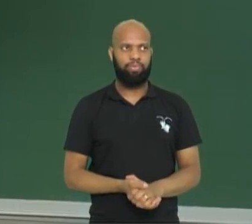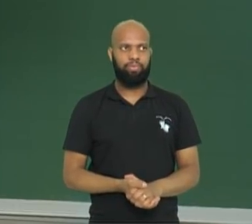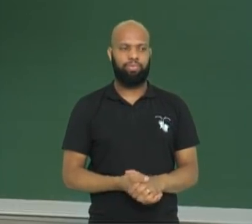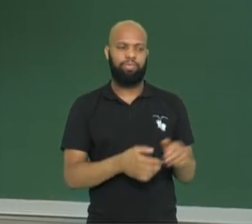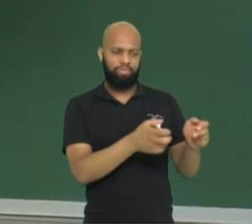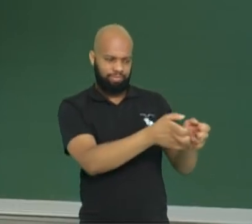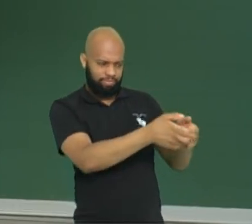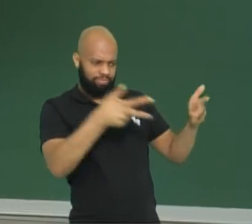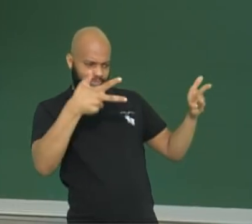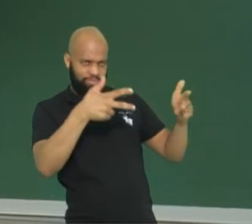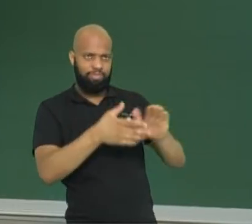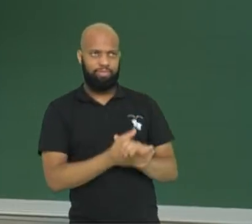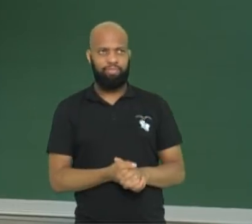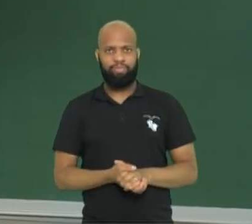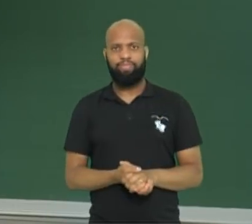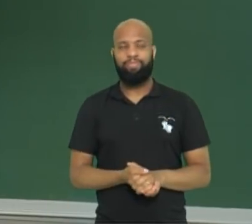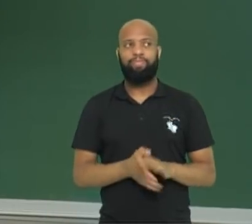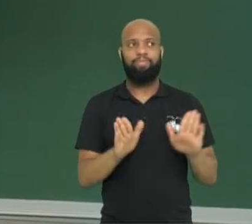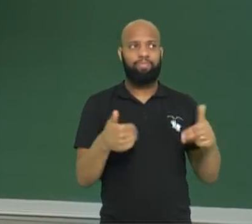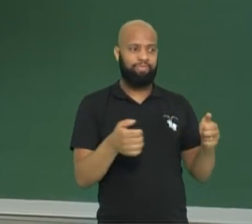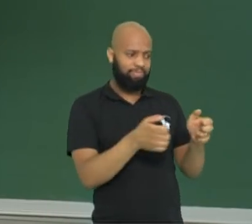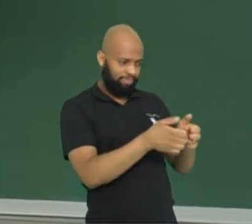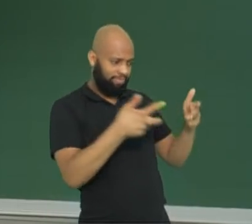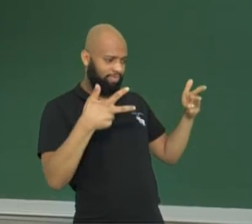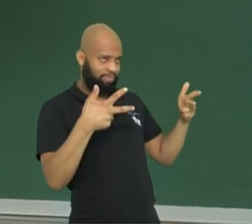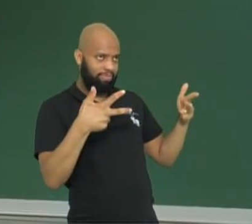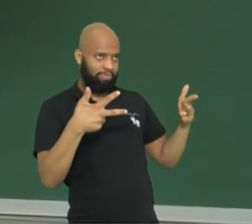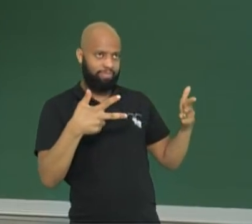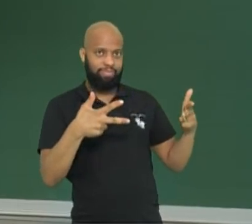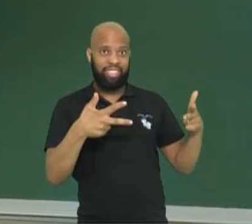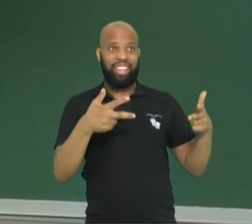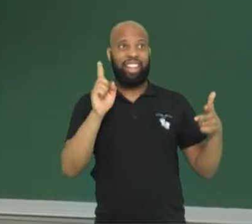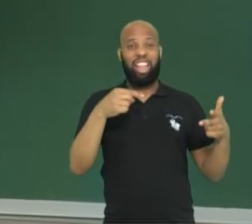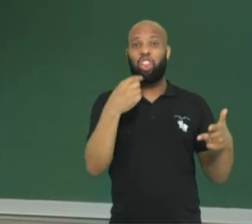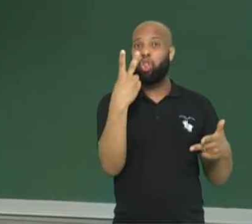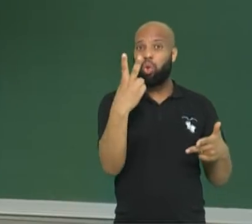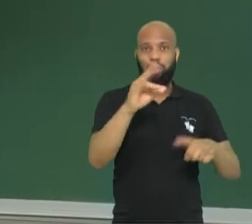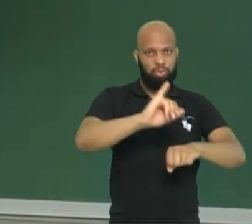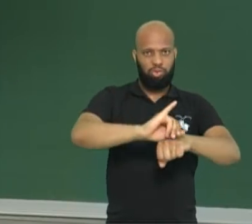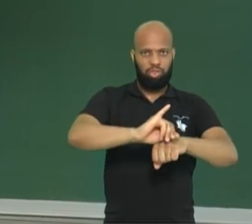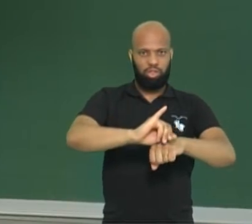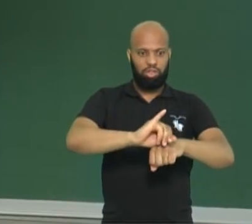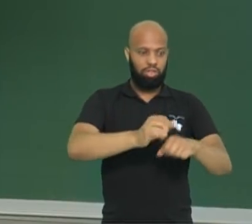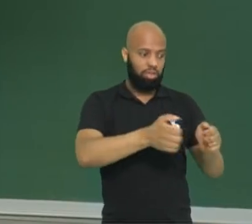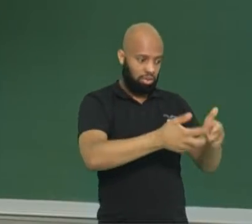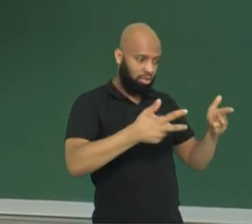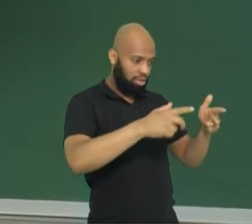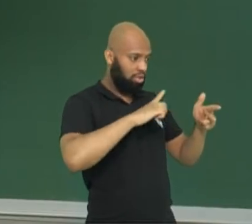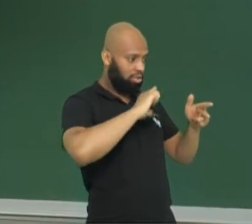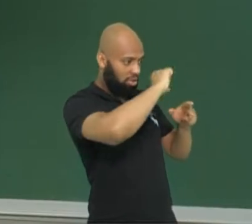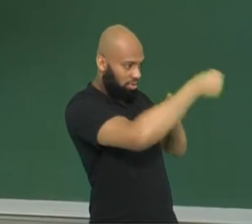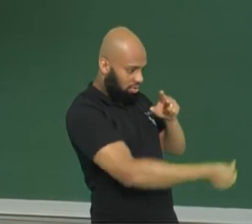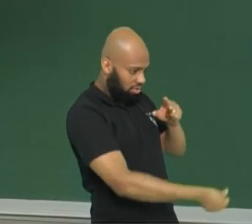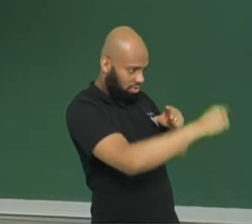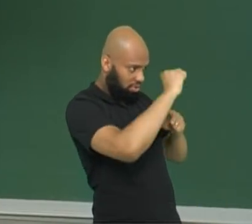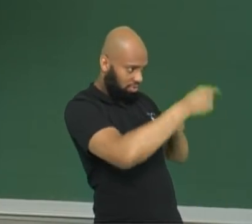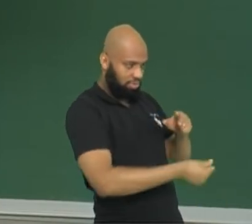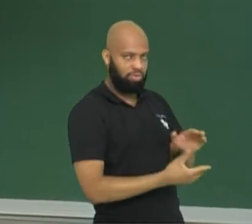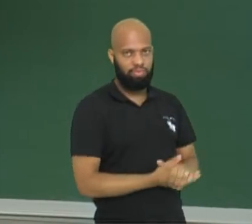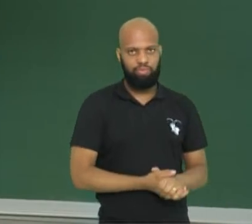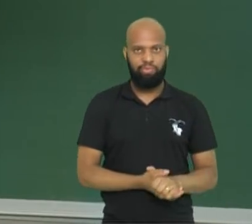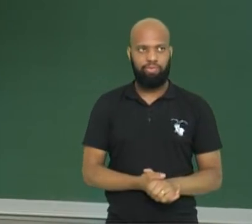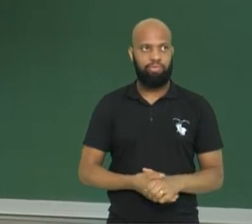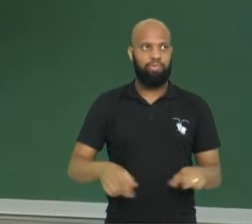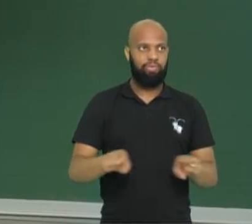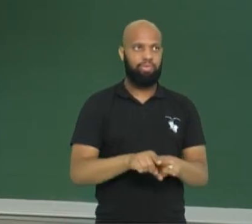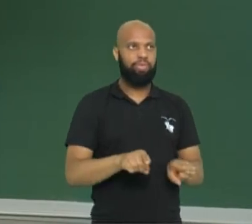arco e flecha? Primeiro que arco e flecha não são o mesmo objeto, né? Arco é uma coisa e flecha é outra, né? Pipa e raia são